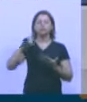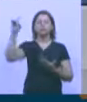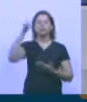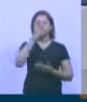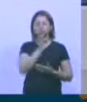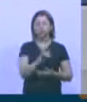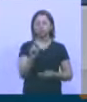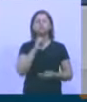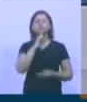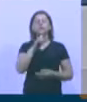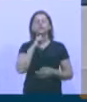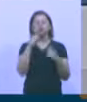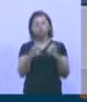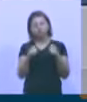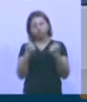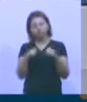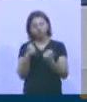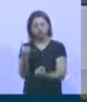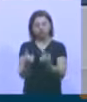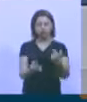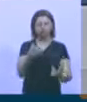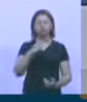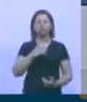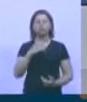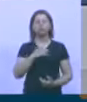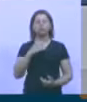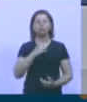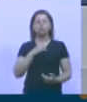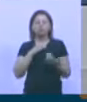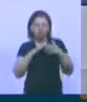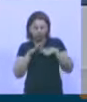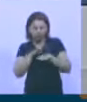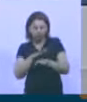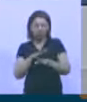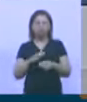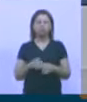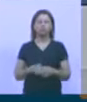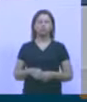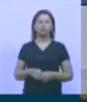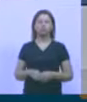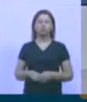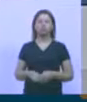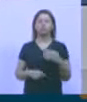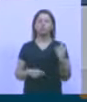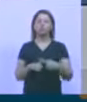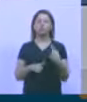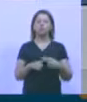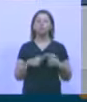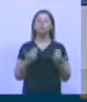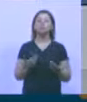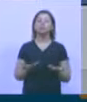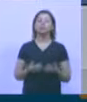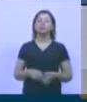não, ninguém precisa ter algum sentimento que seja de inferioridade. And why? E por quê?